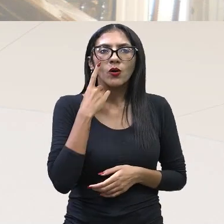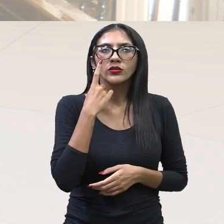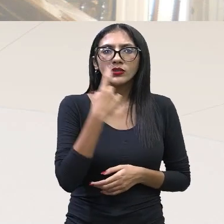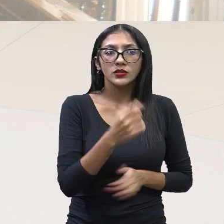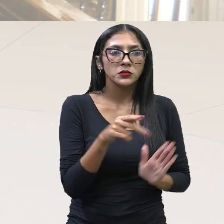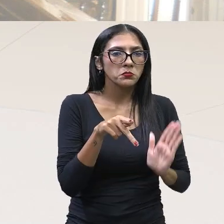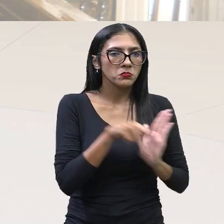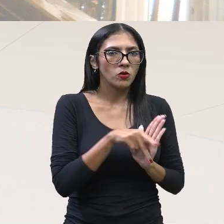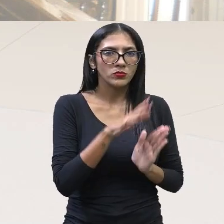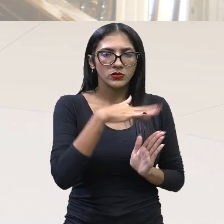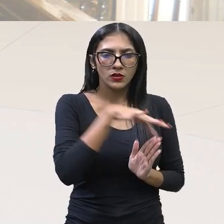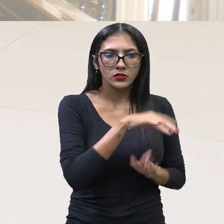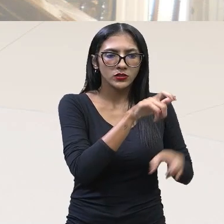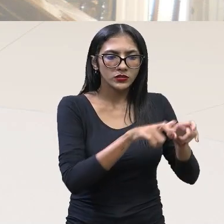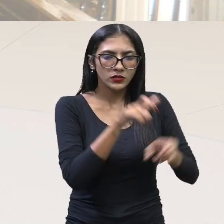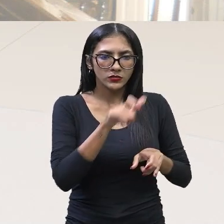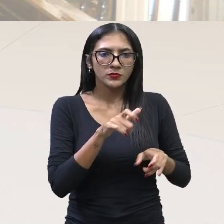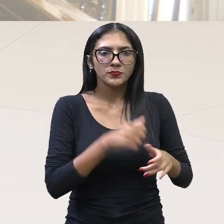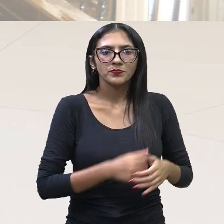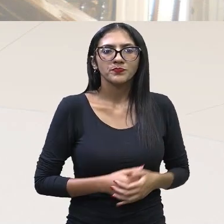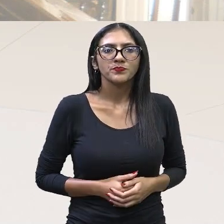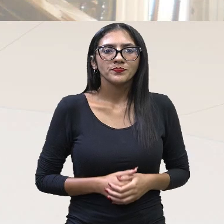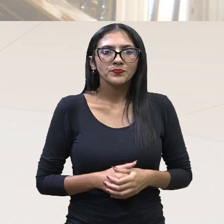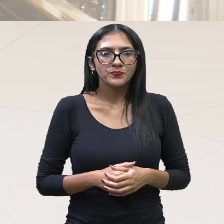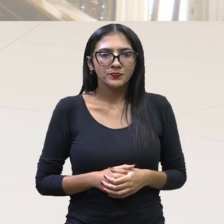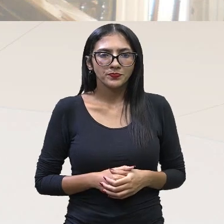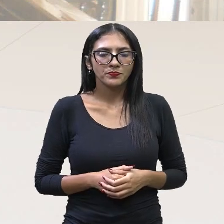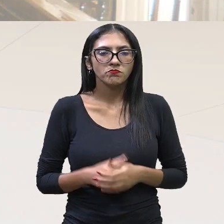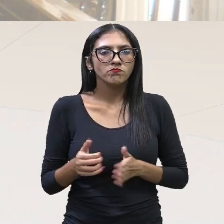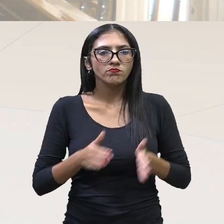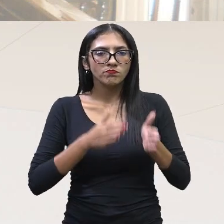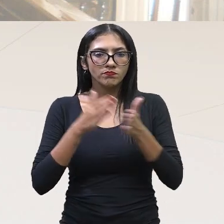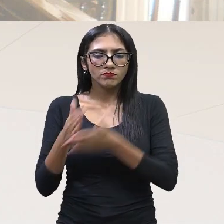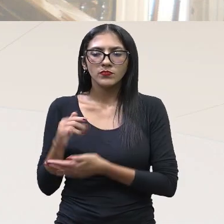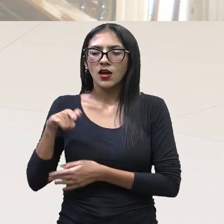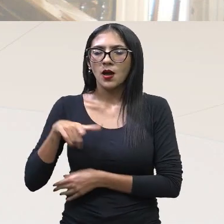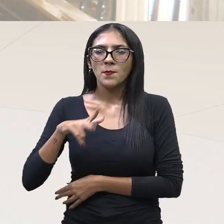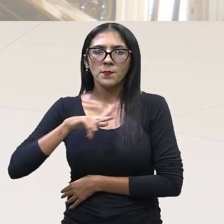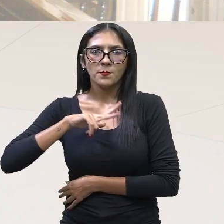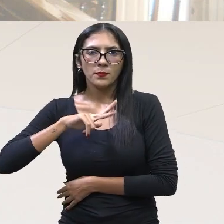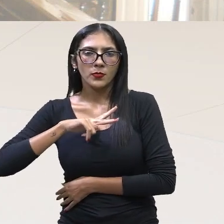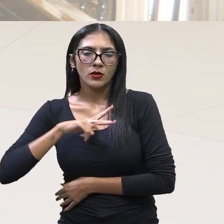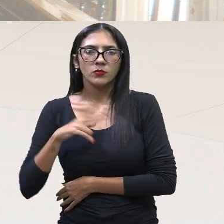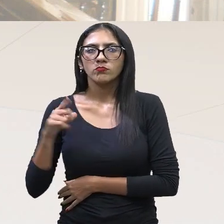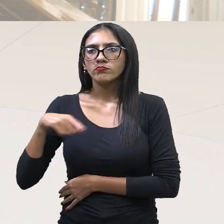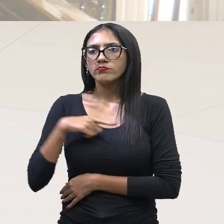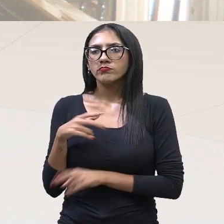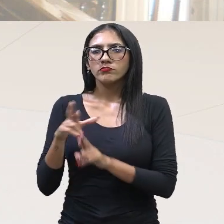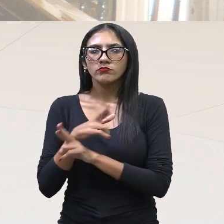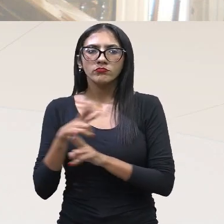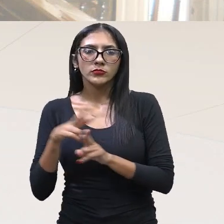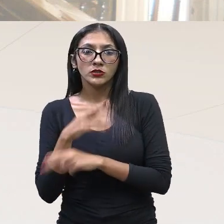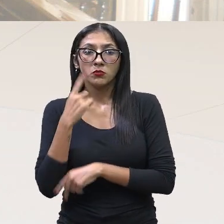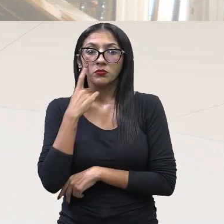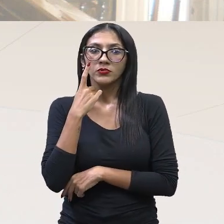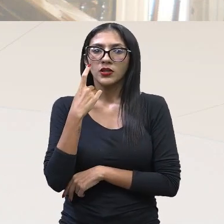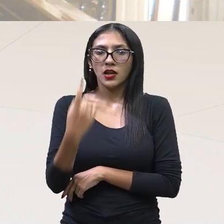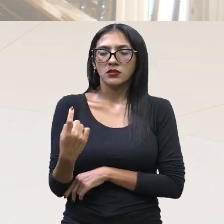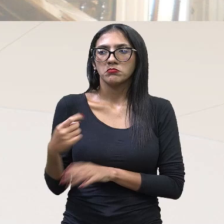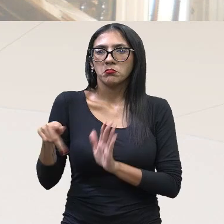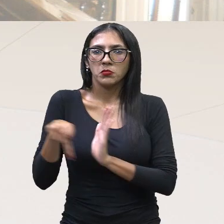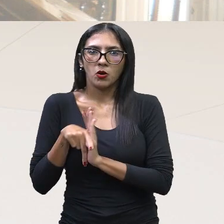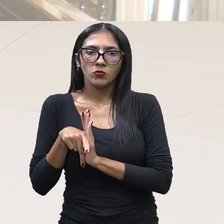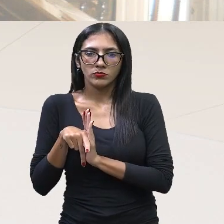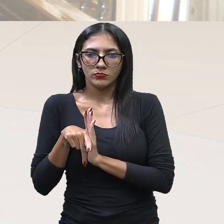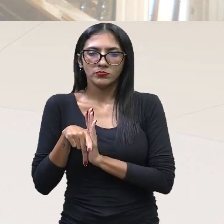interesses públicos. E mais, professor, enquanto que o privado, ele serve aos interesses